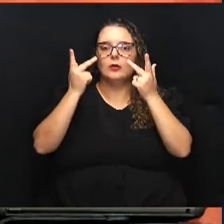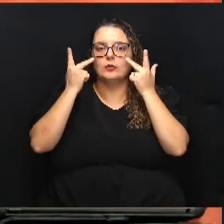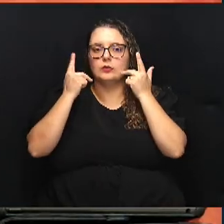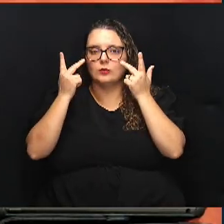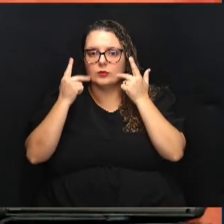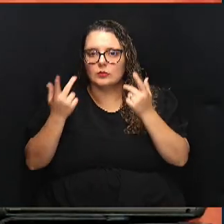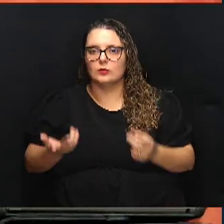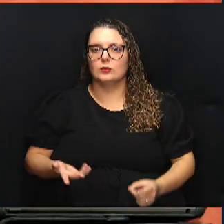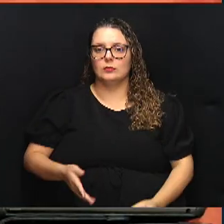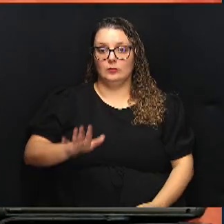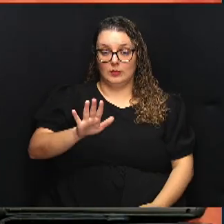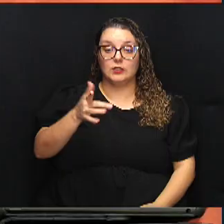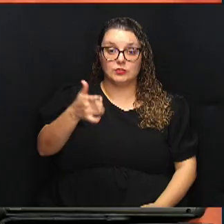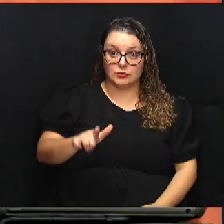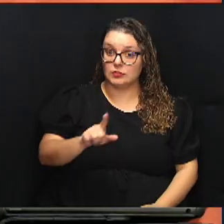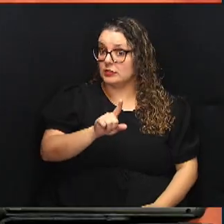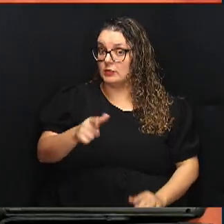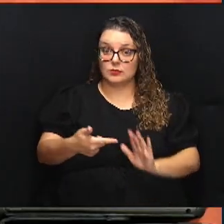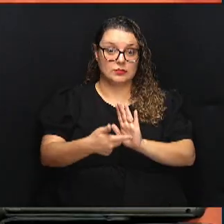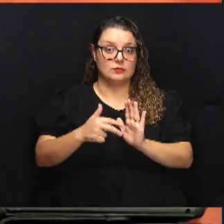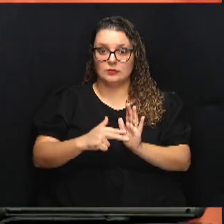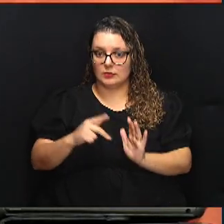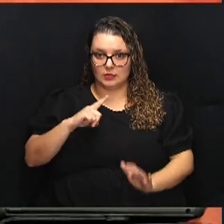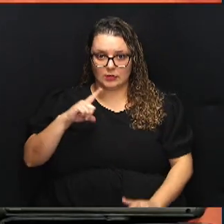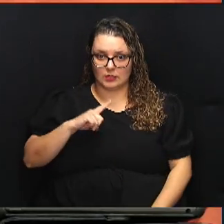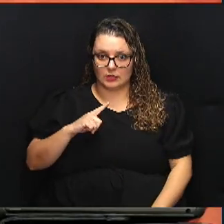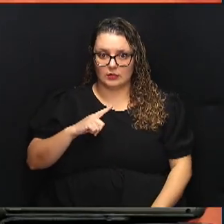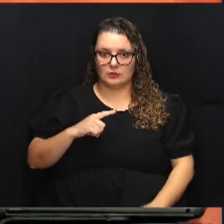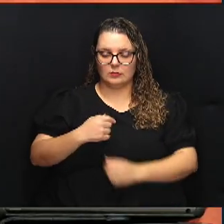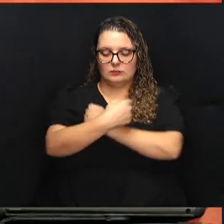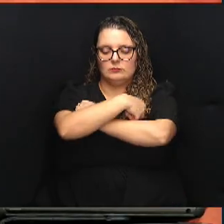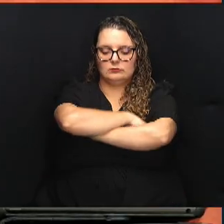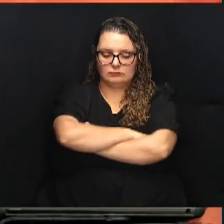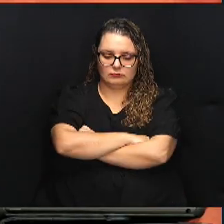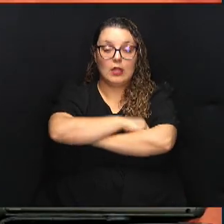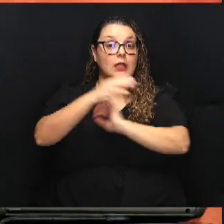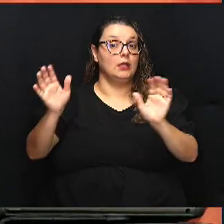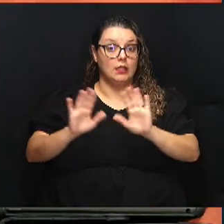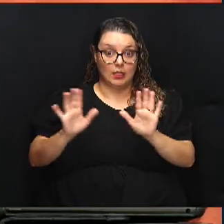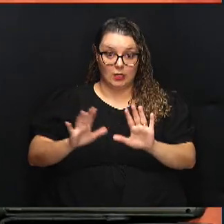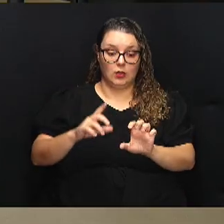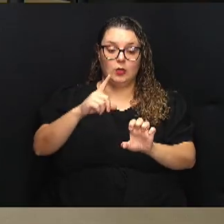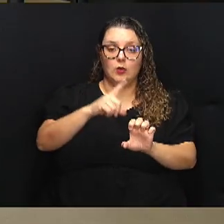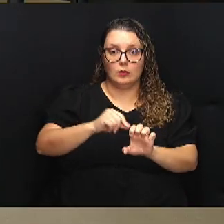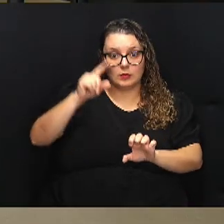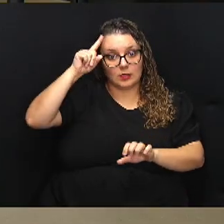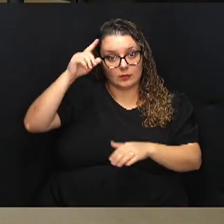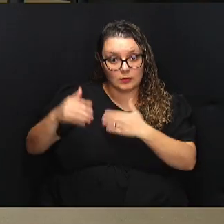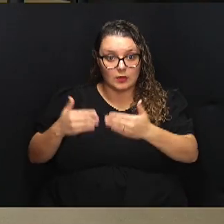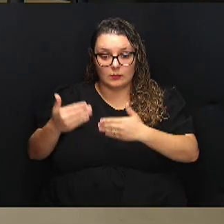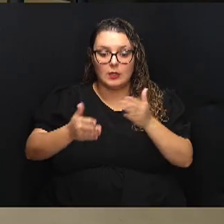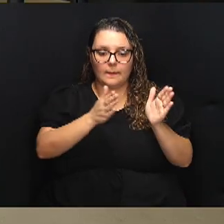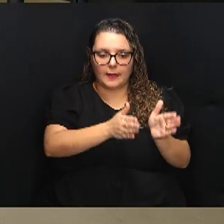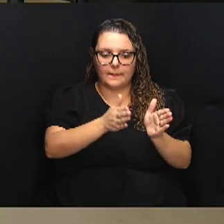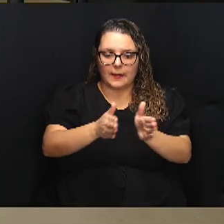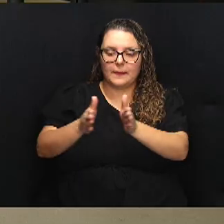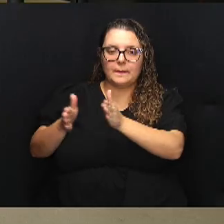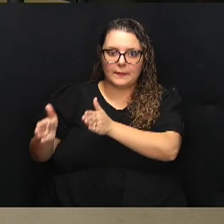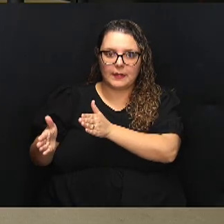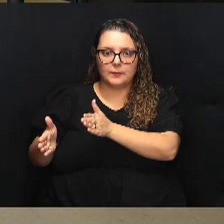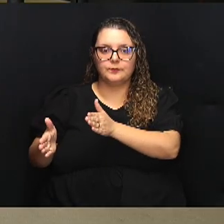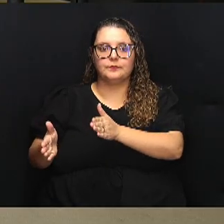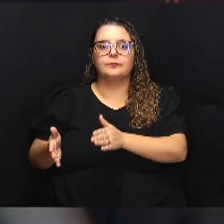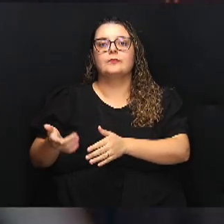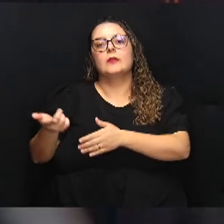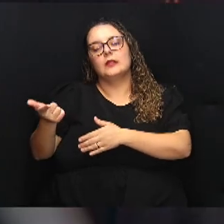tranquilidade. Mas, de novo, isso não significa que você tem que cruzar os braços, né? O empreender é rotina, processo. Então, você